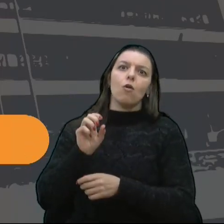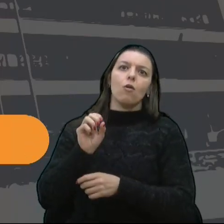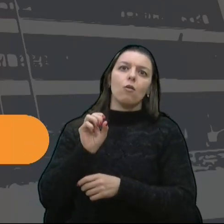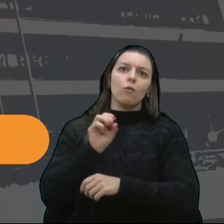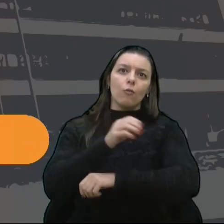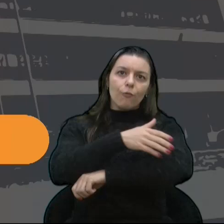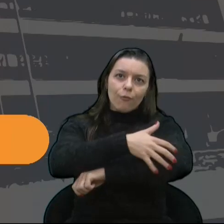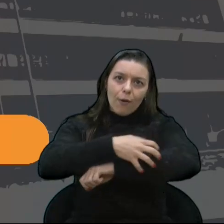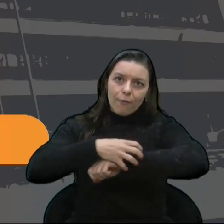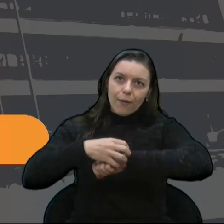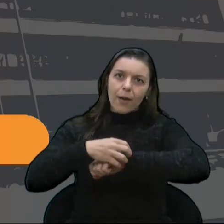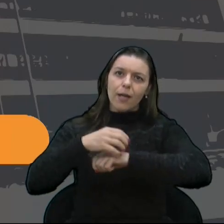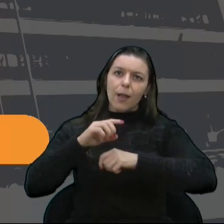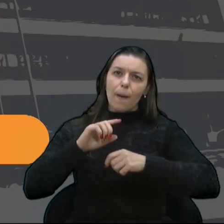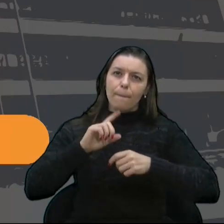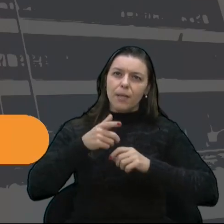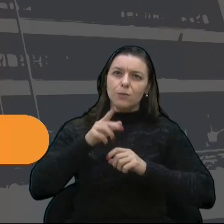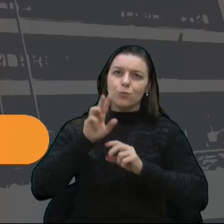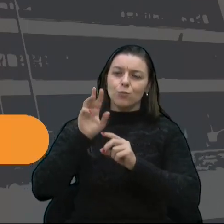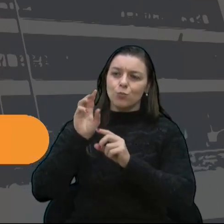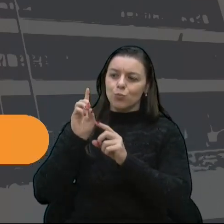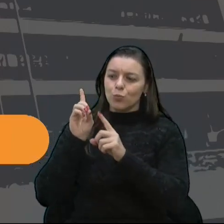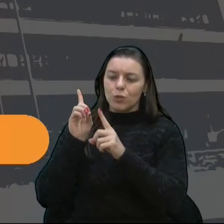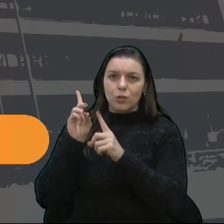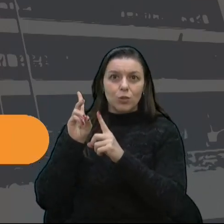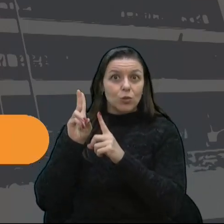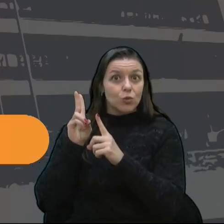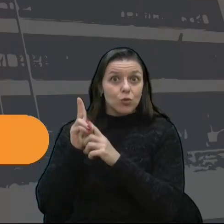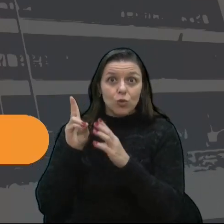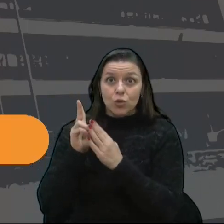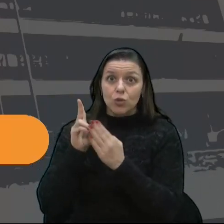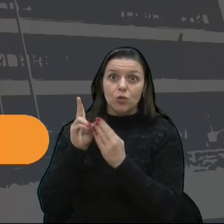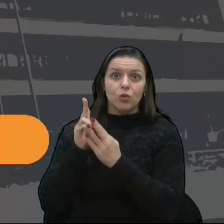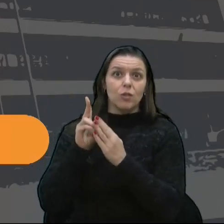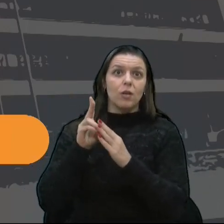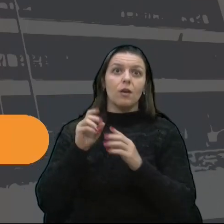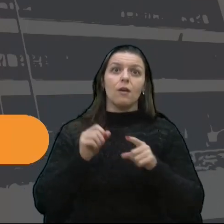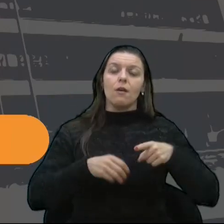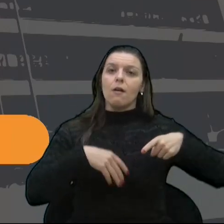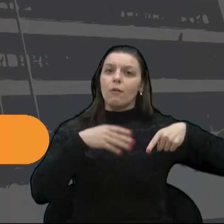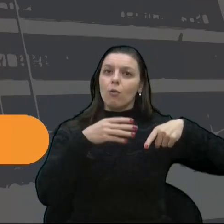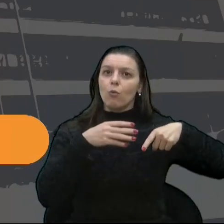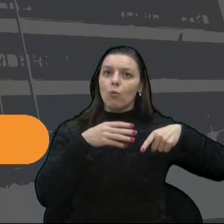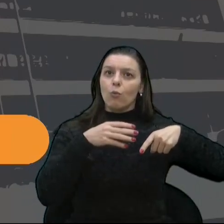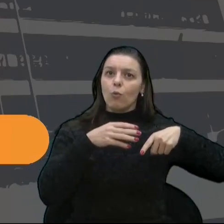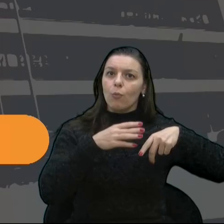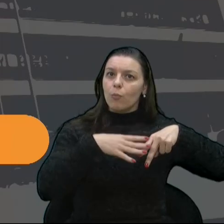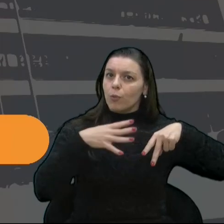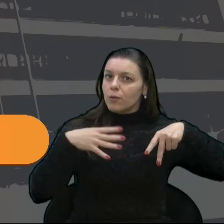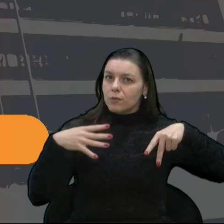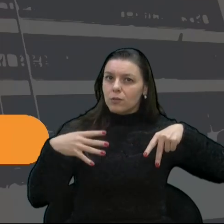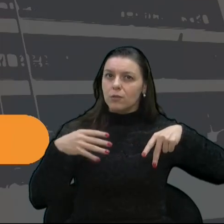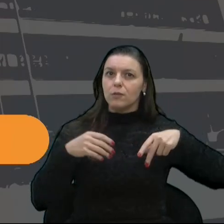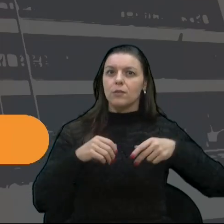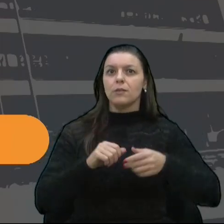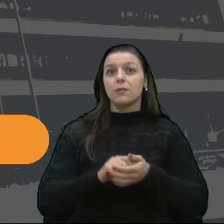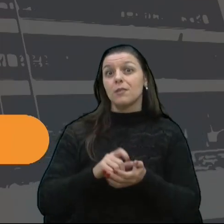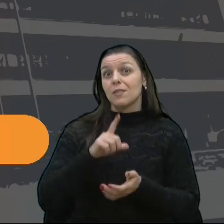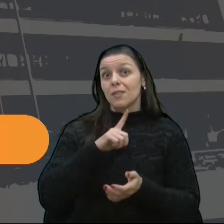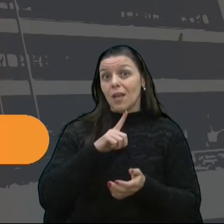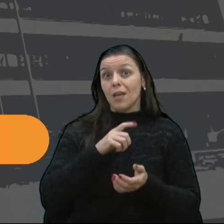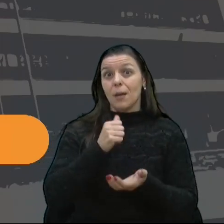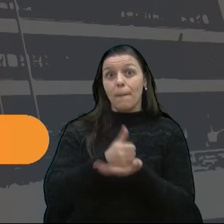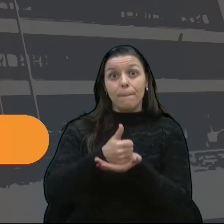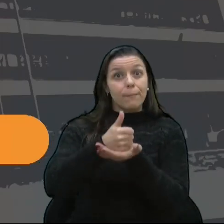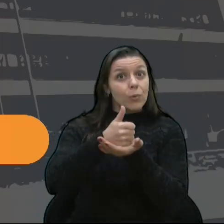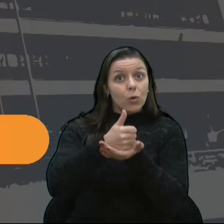ribeirinhas, você pode trabalhar com indígenas, você pode trabalhar com população LGBTQ. tem várias populações que estão precisando de